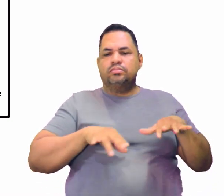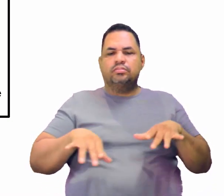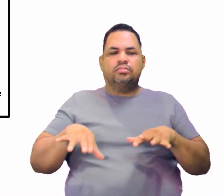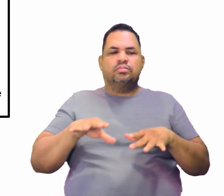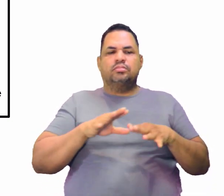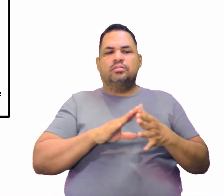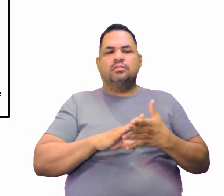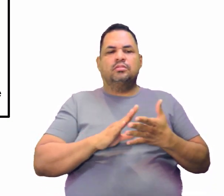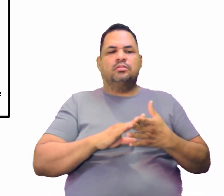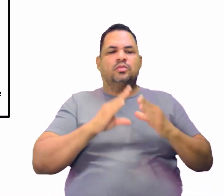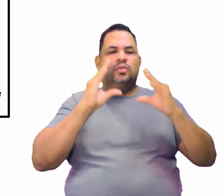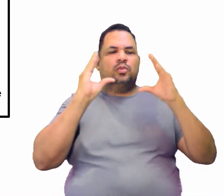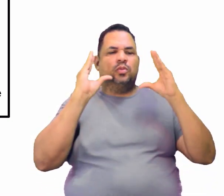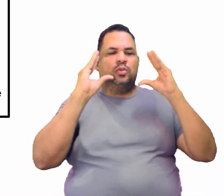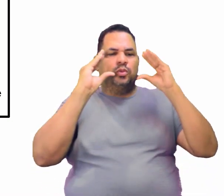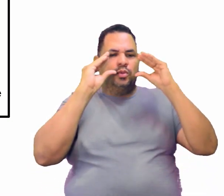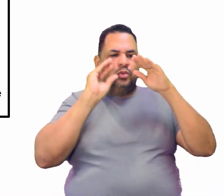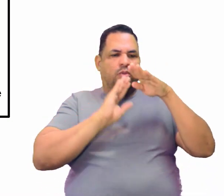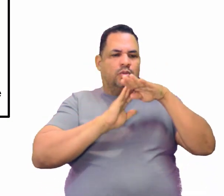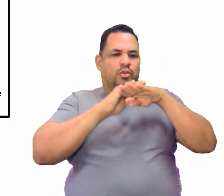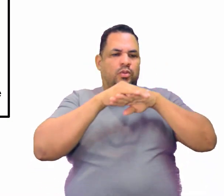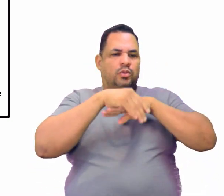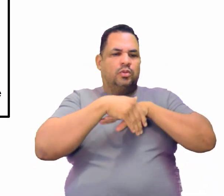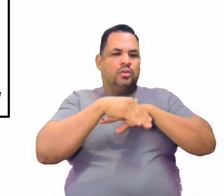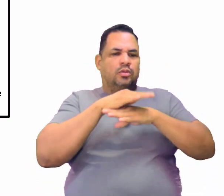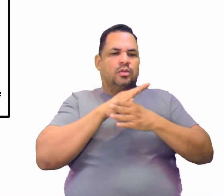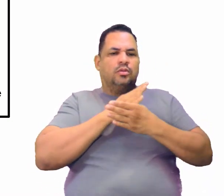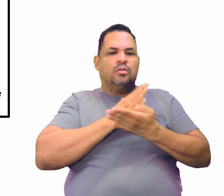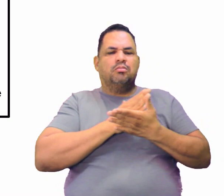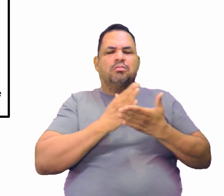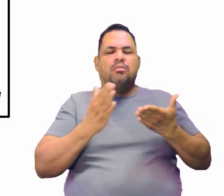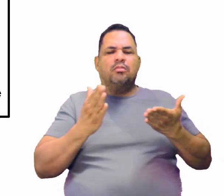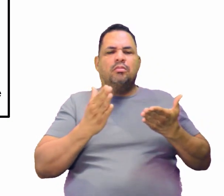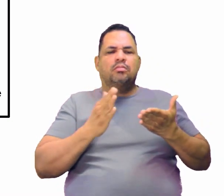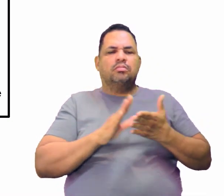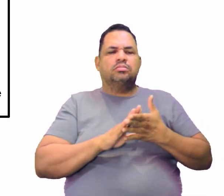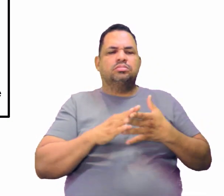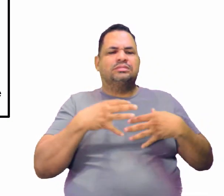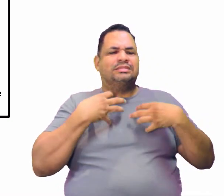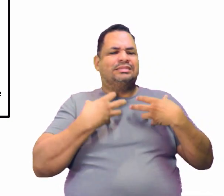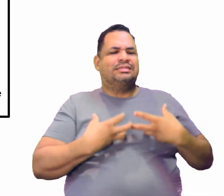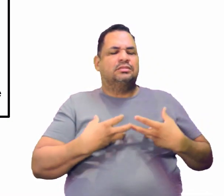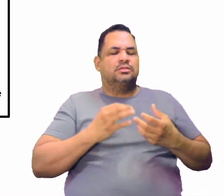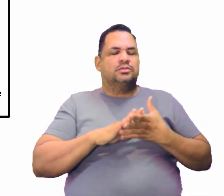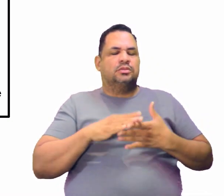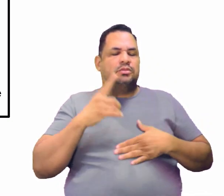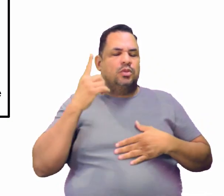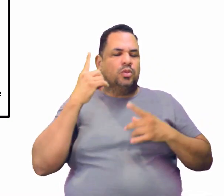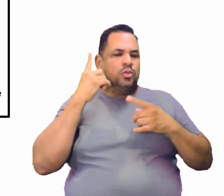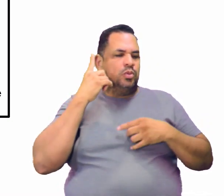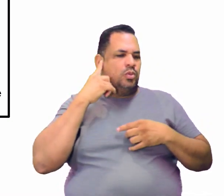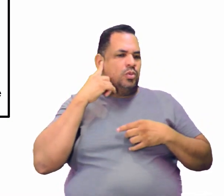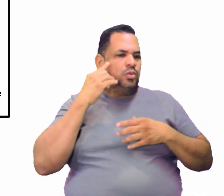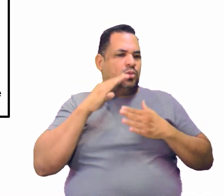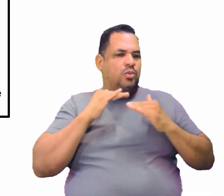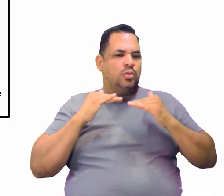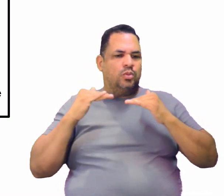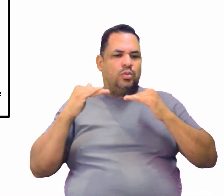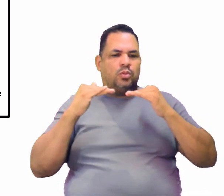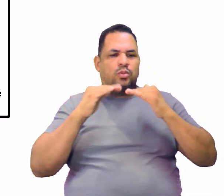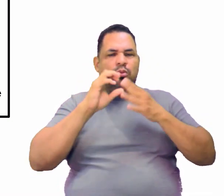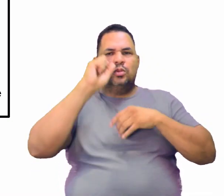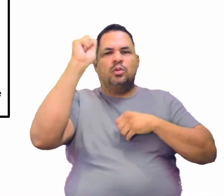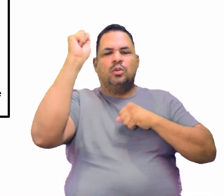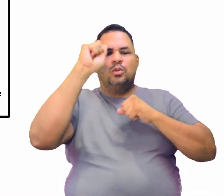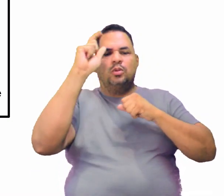caos. Uma noite abriu as asas, cansada de tanto som, equilibrou-se no